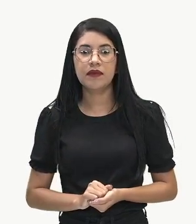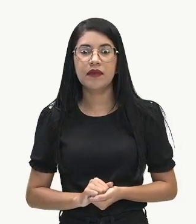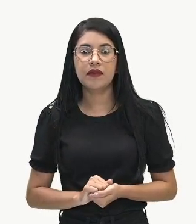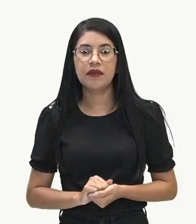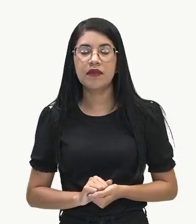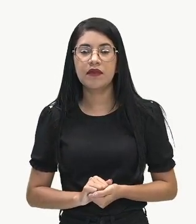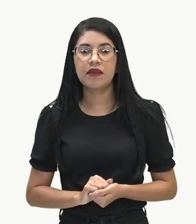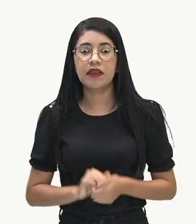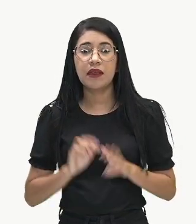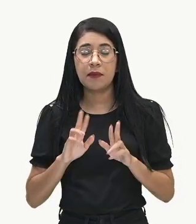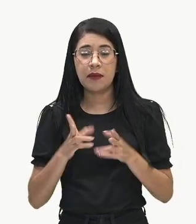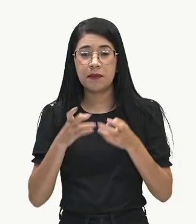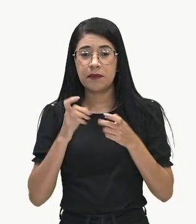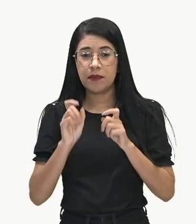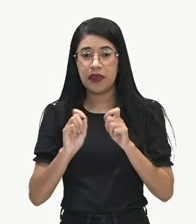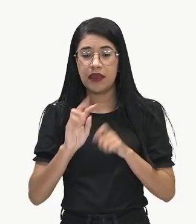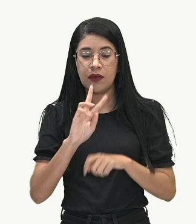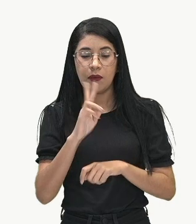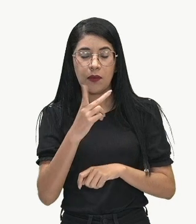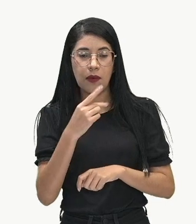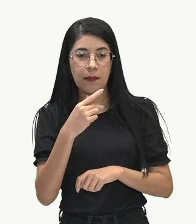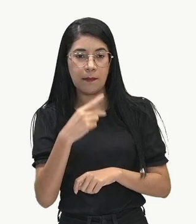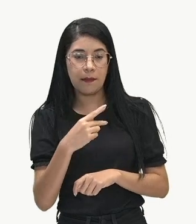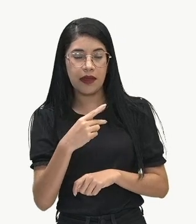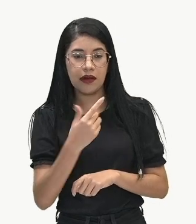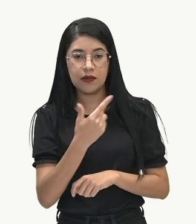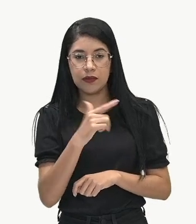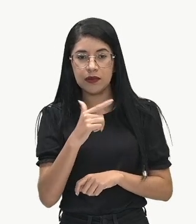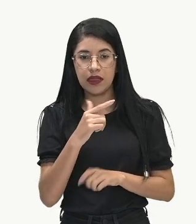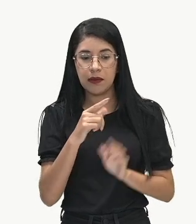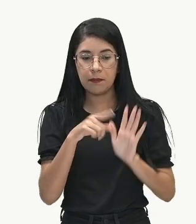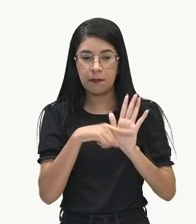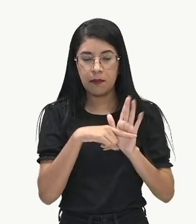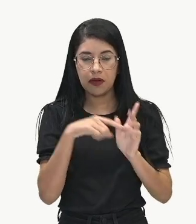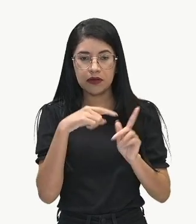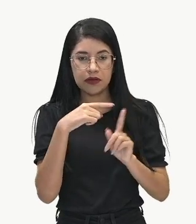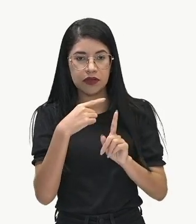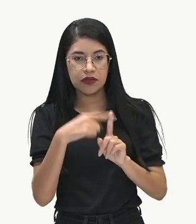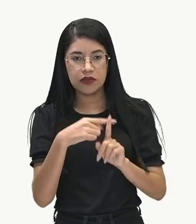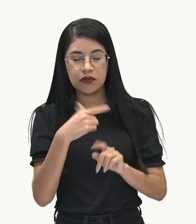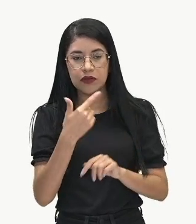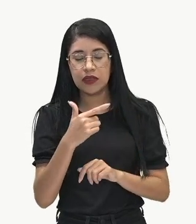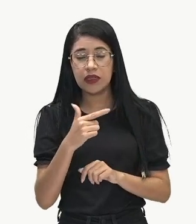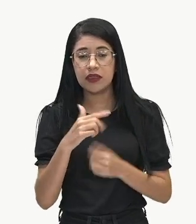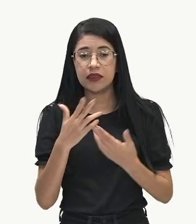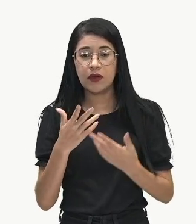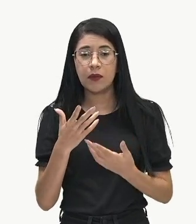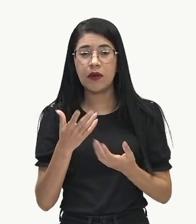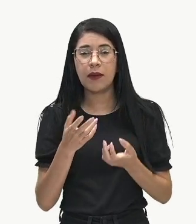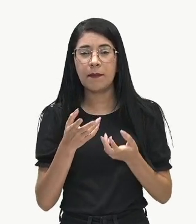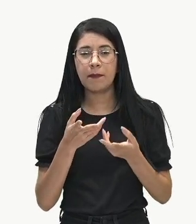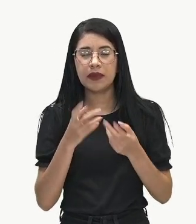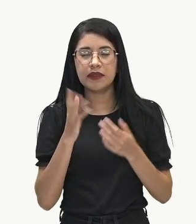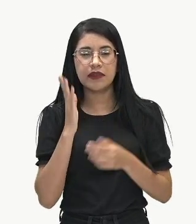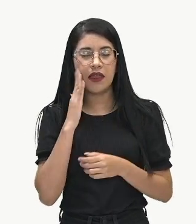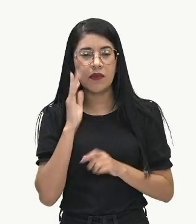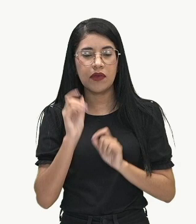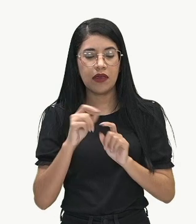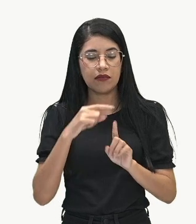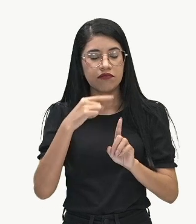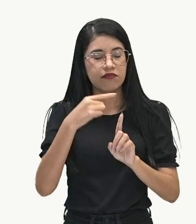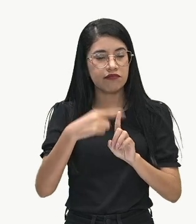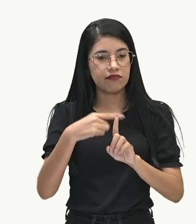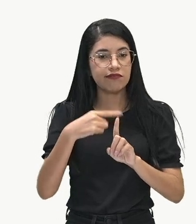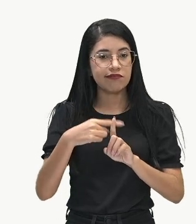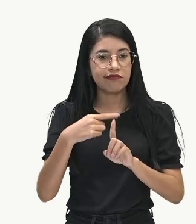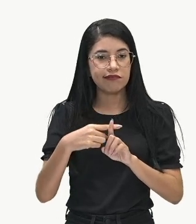aqui o HP não tem sinal. Quando não tem sinal, a gente deduz que é positivo,